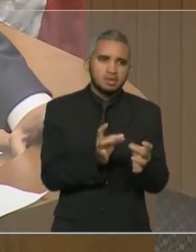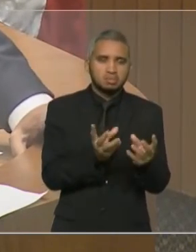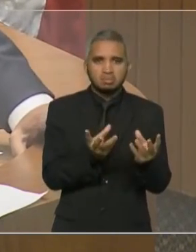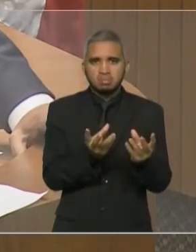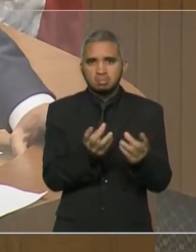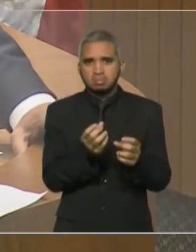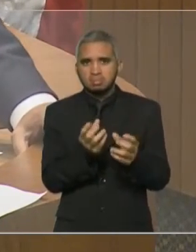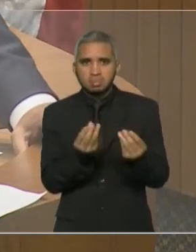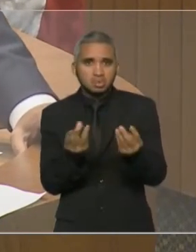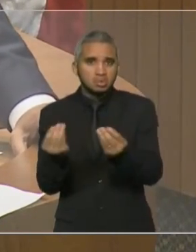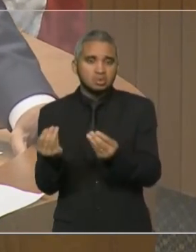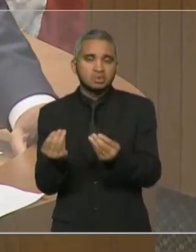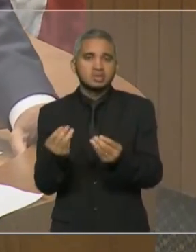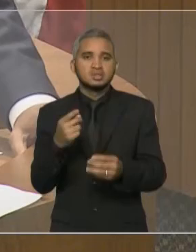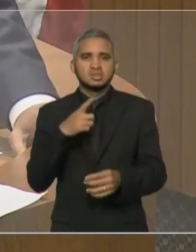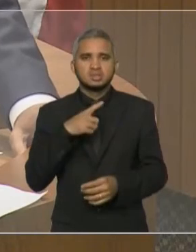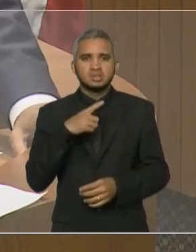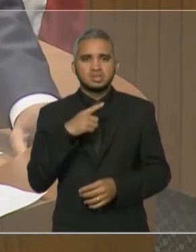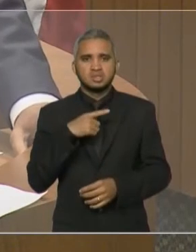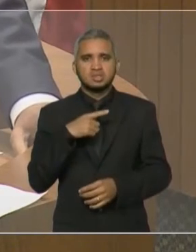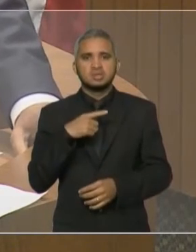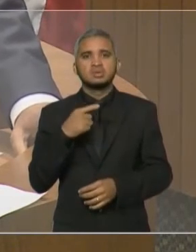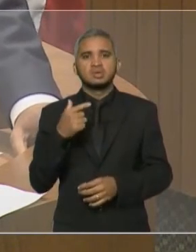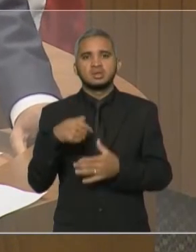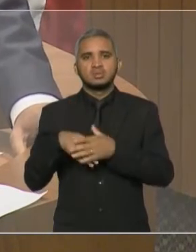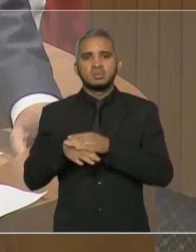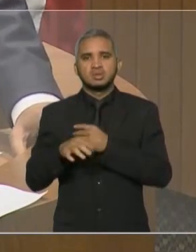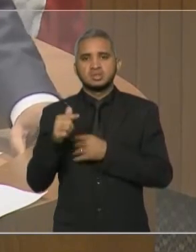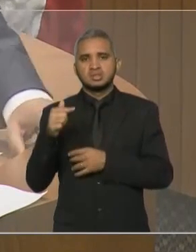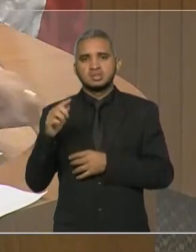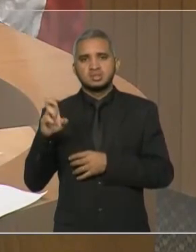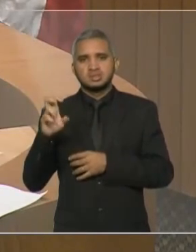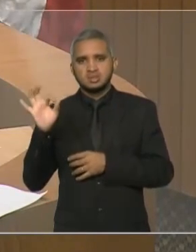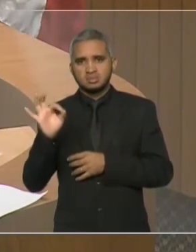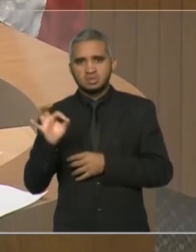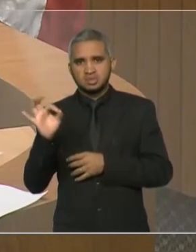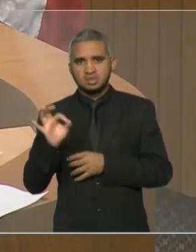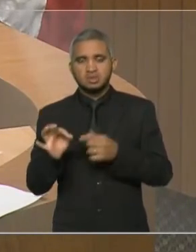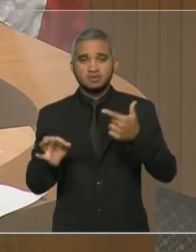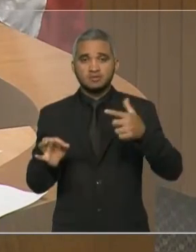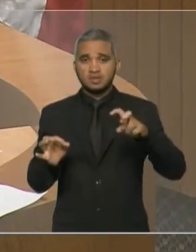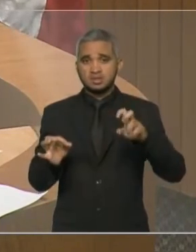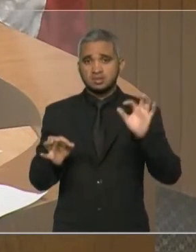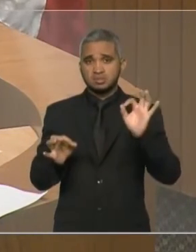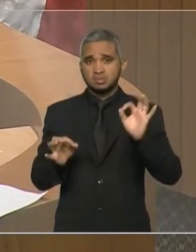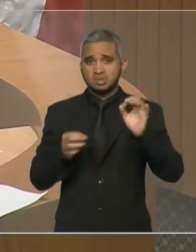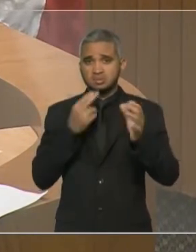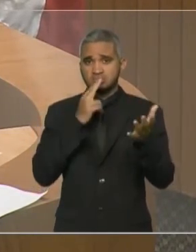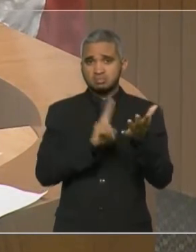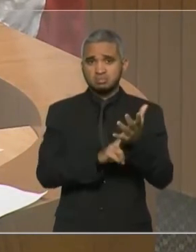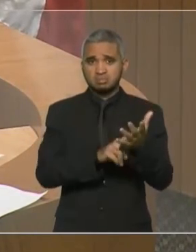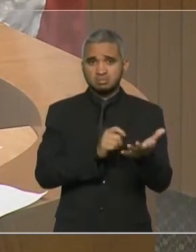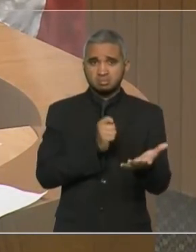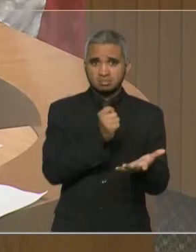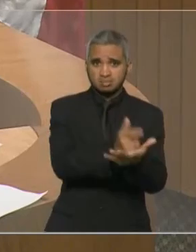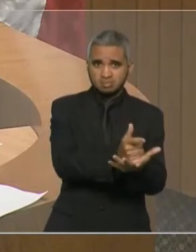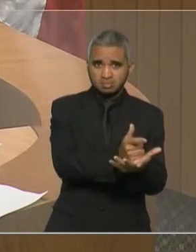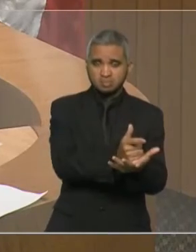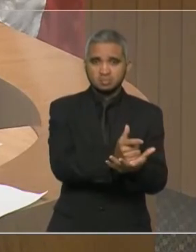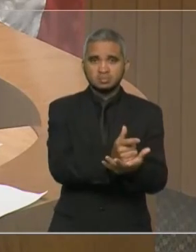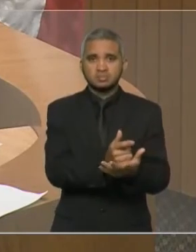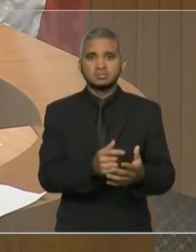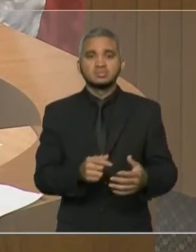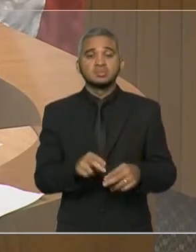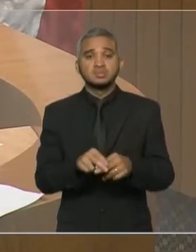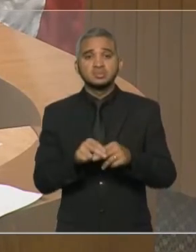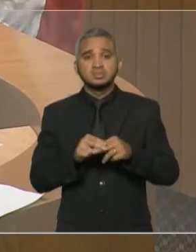presumido de 75% e só pagavam os 25%. E ainda fazia fruição